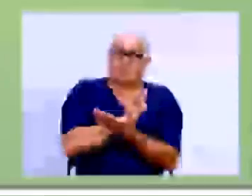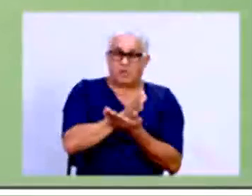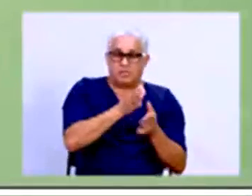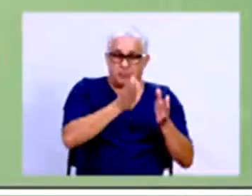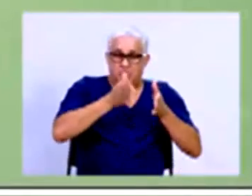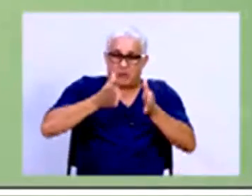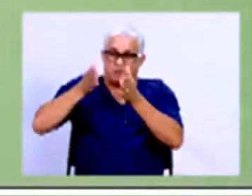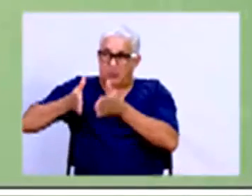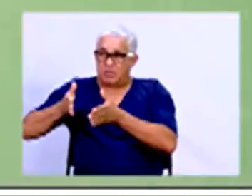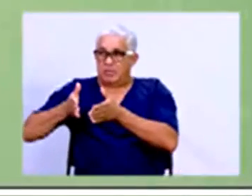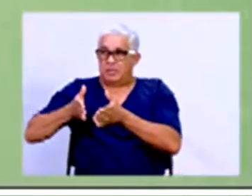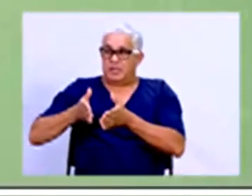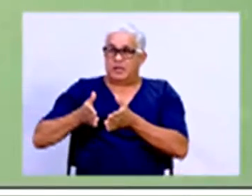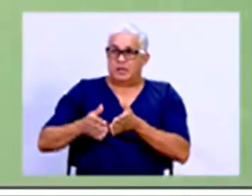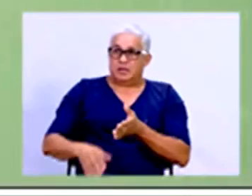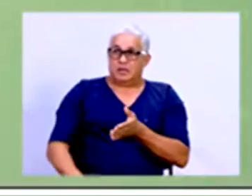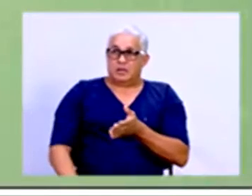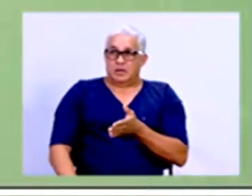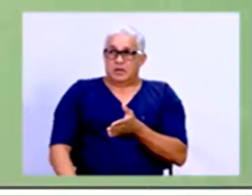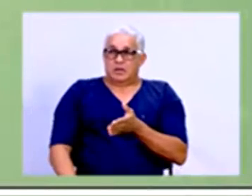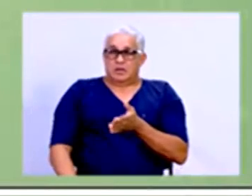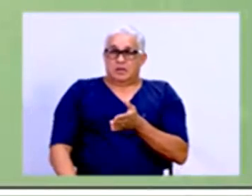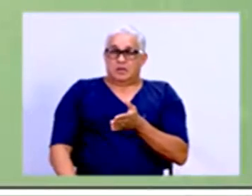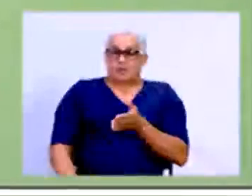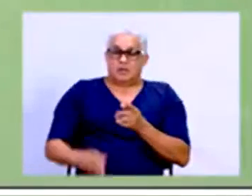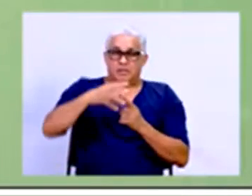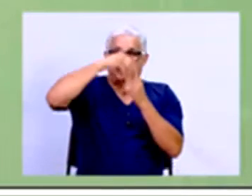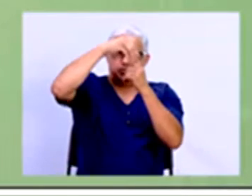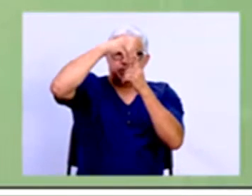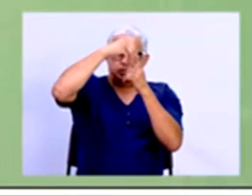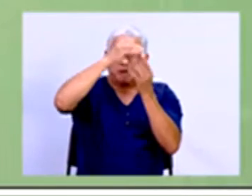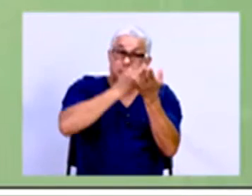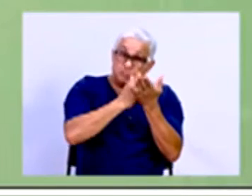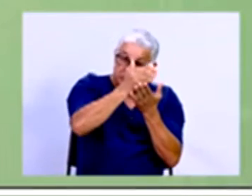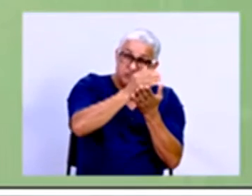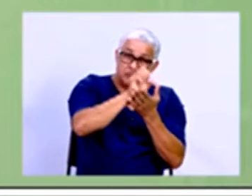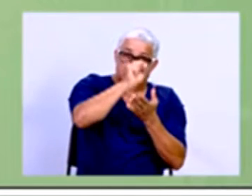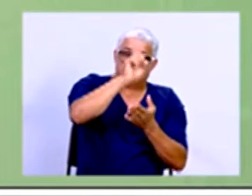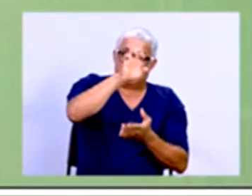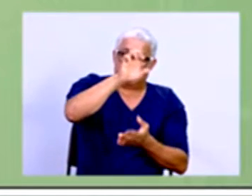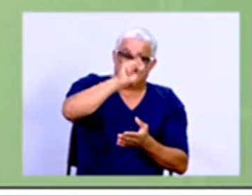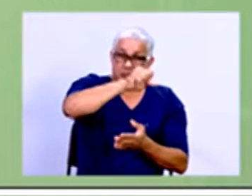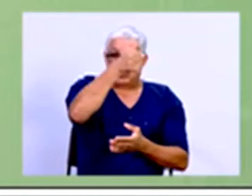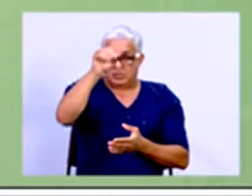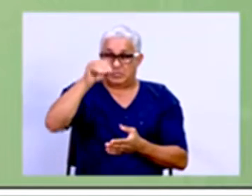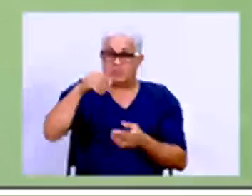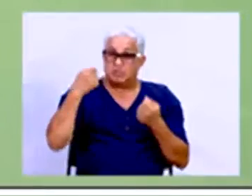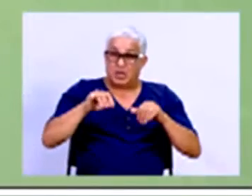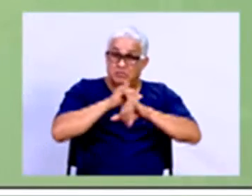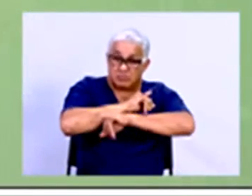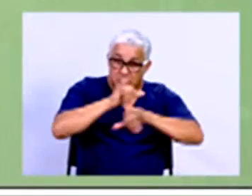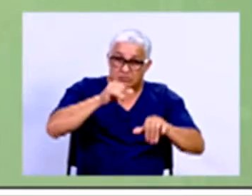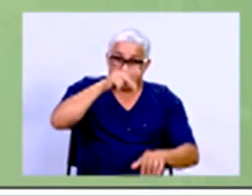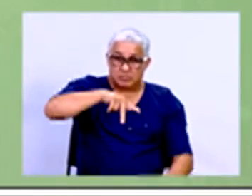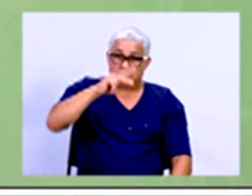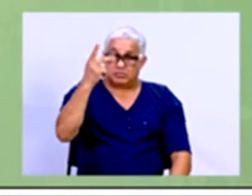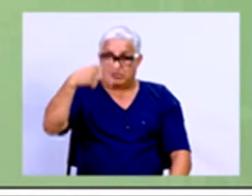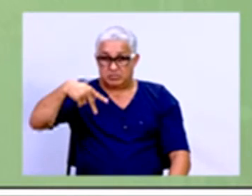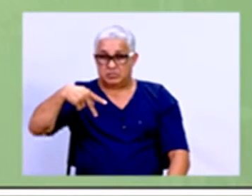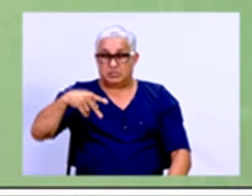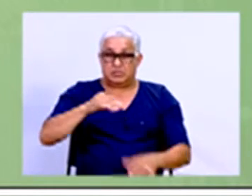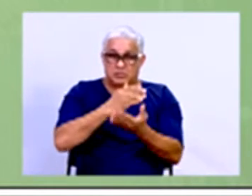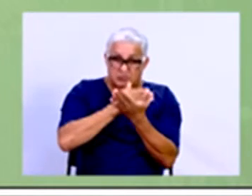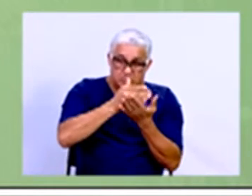uma sessão. Qual é o passo principal? Iniciar a sessão. A gente precisa dizer para o PHP que a gente vai iniciar a sessão. Então, através disso,